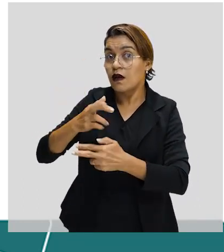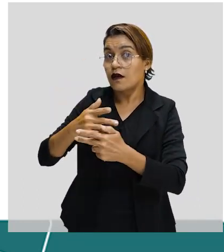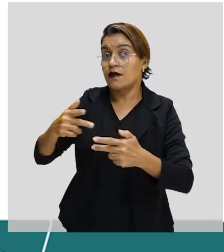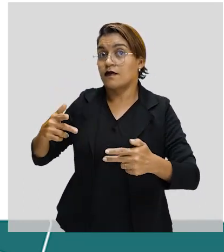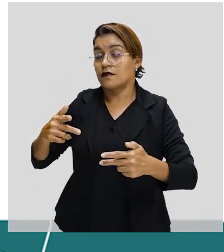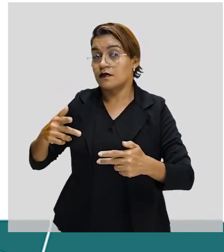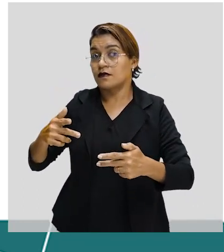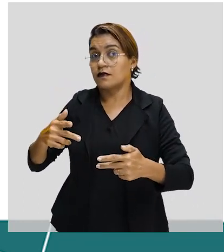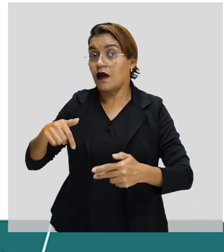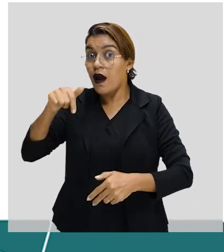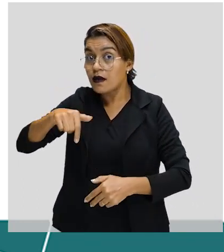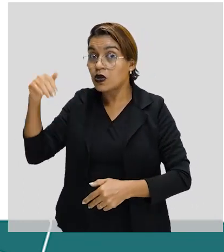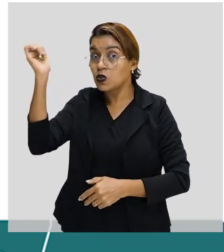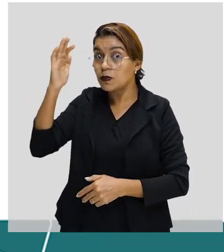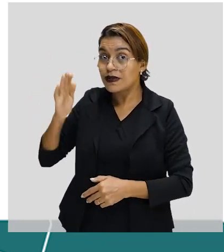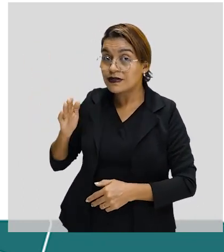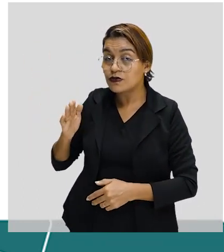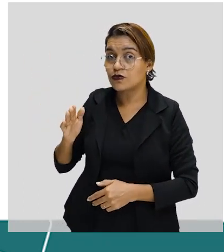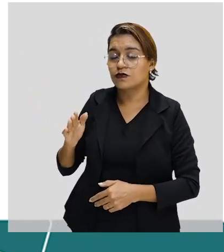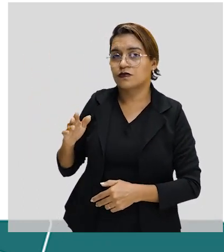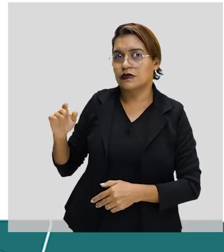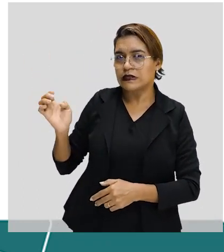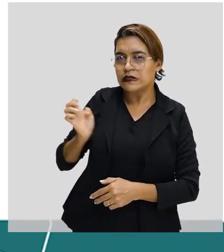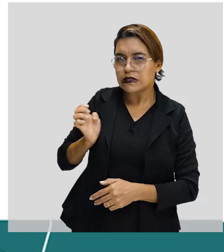tomaram aconteceu aqui no Brasil riquezas